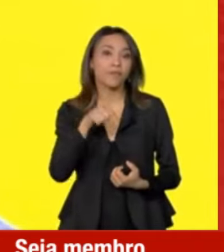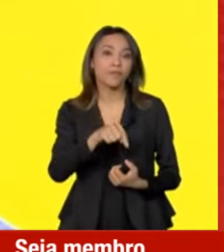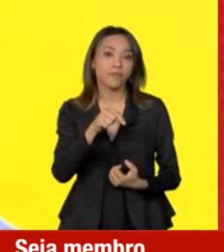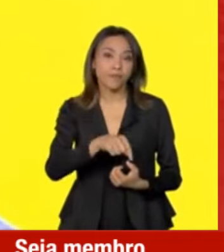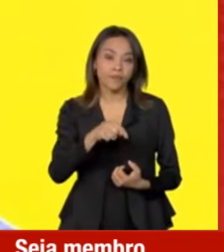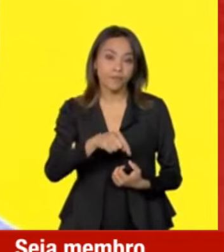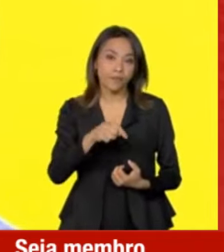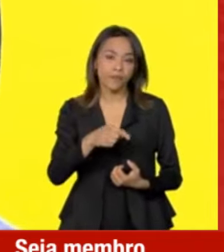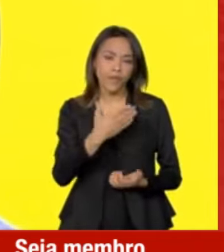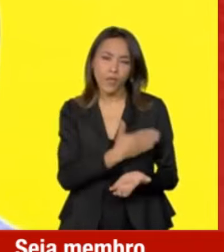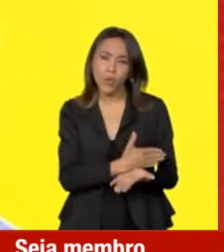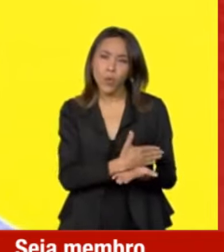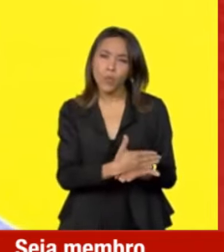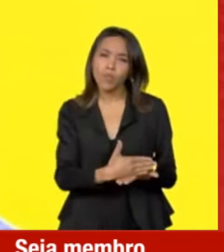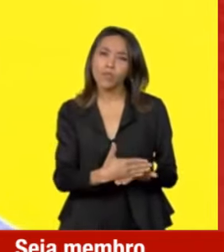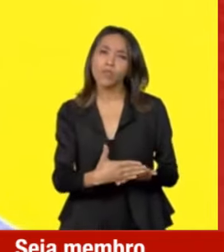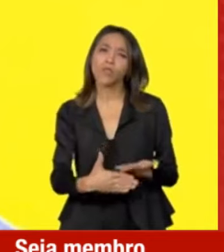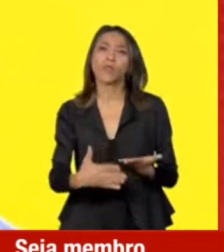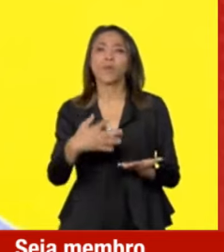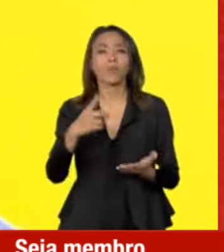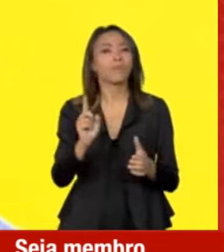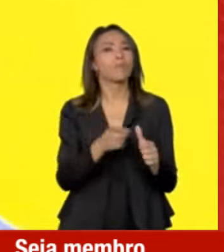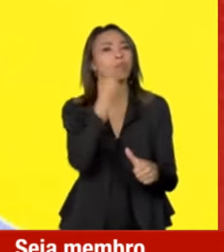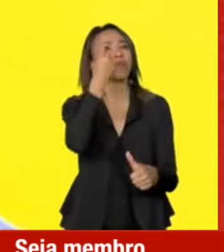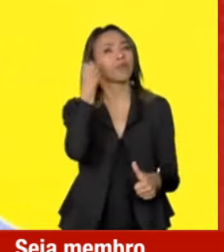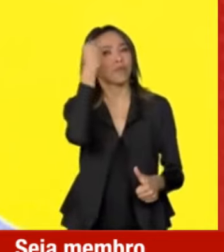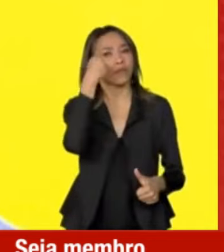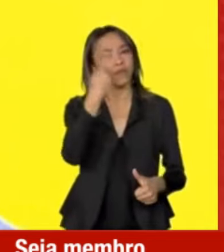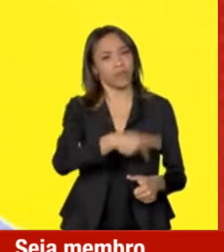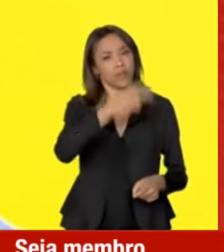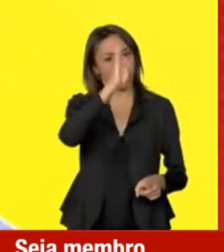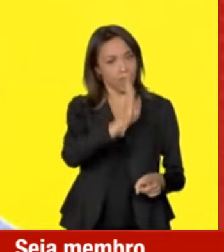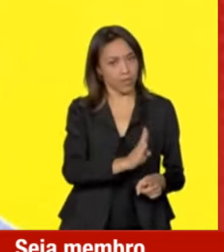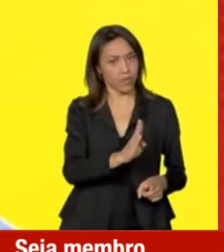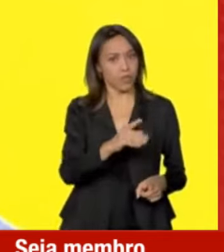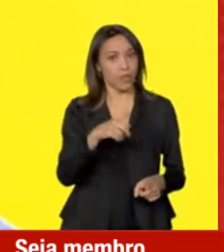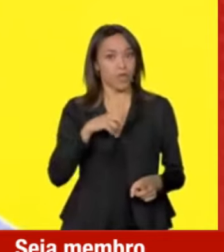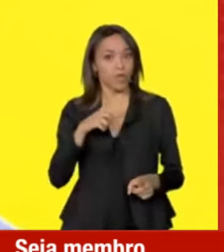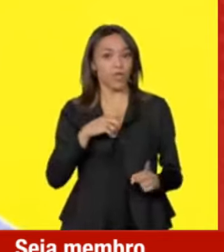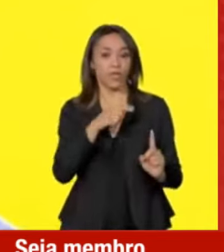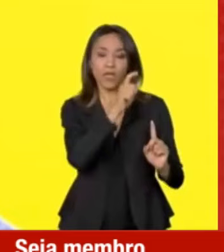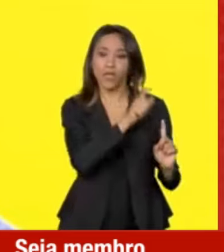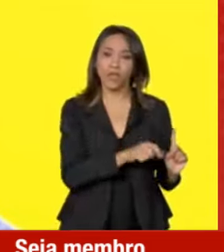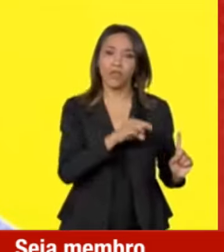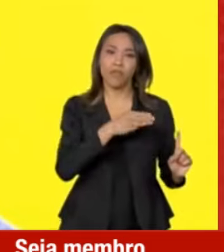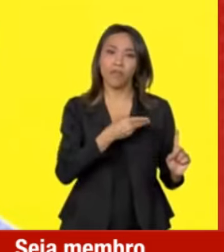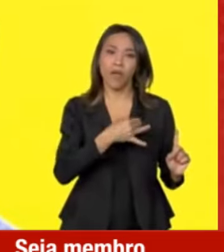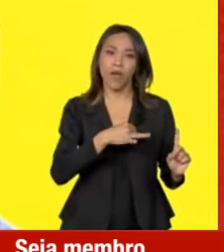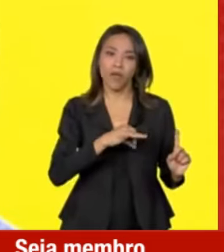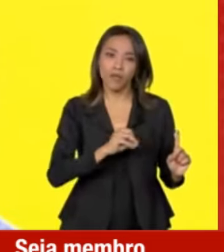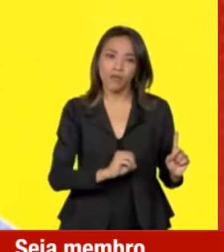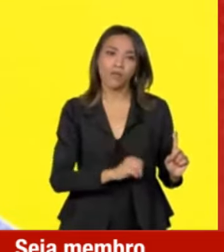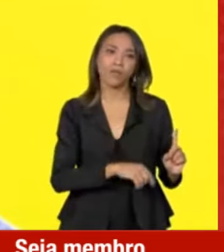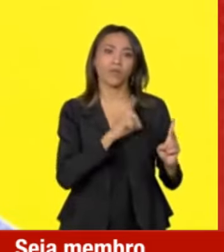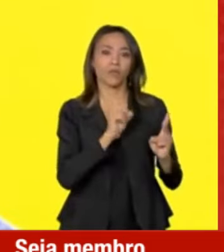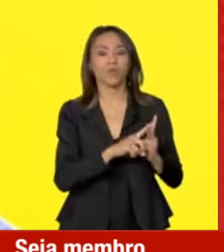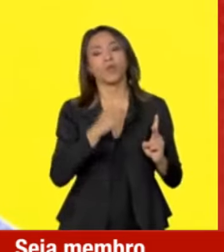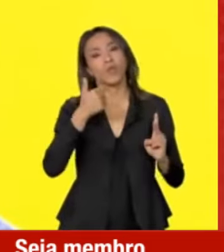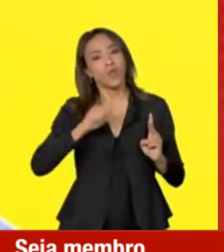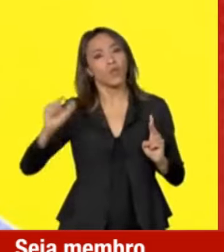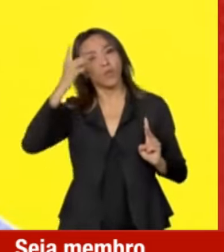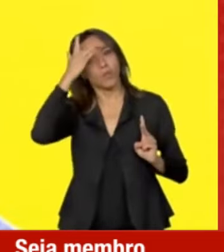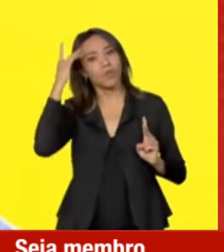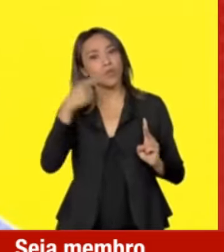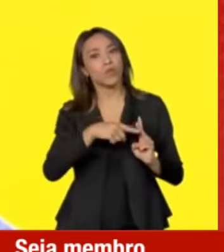ser desenvolvida no Brasil e que contou com Márcio Garcia, Winston Fritsch, da Fundação